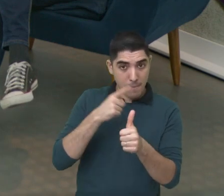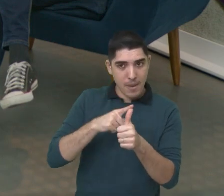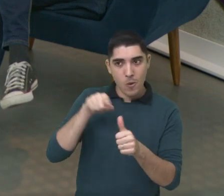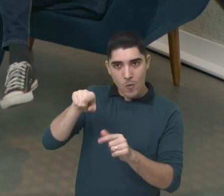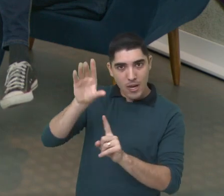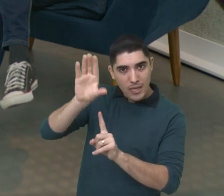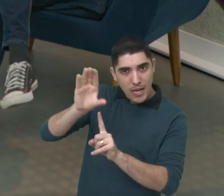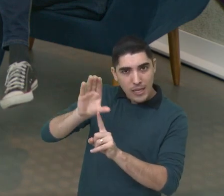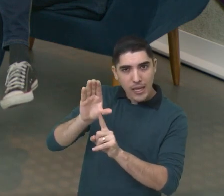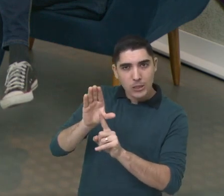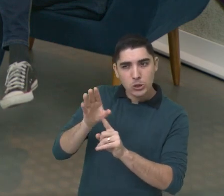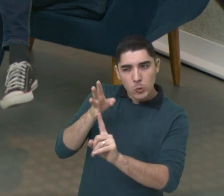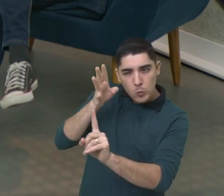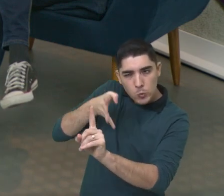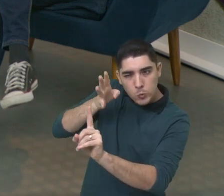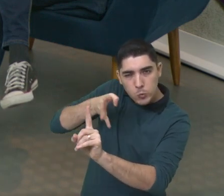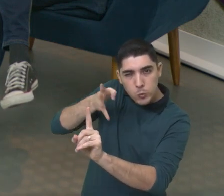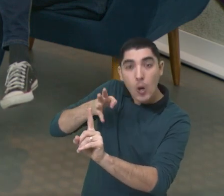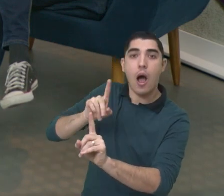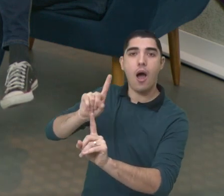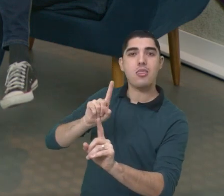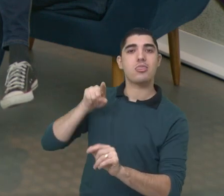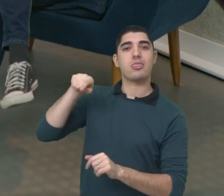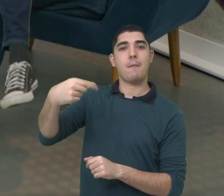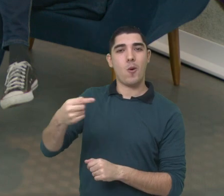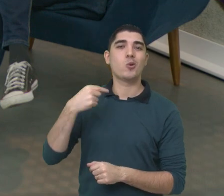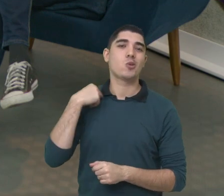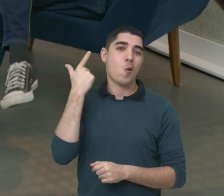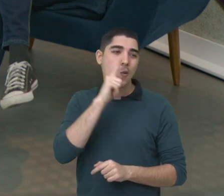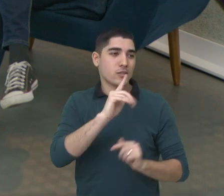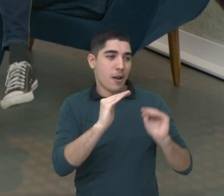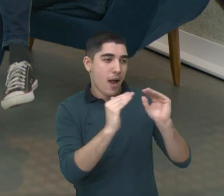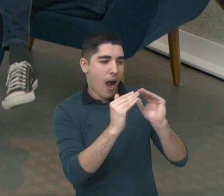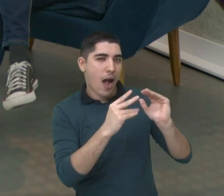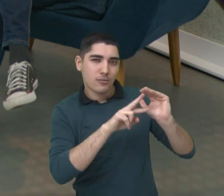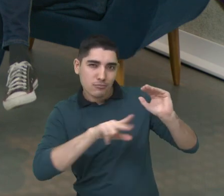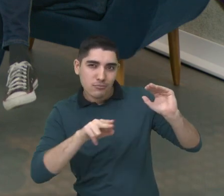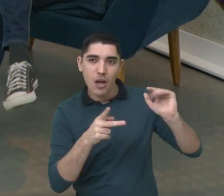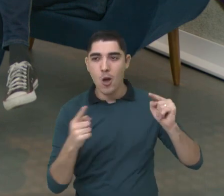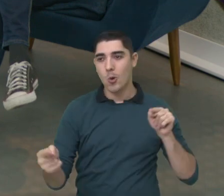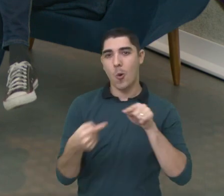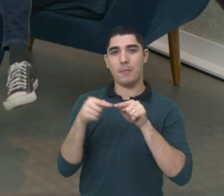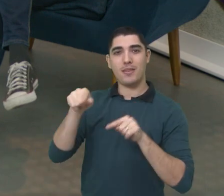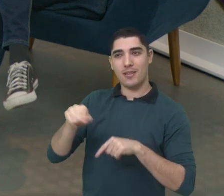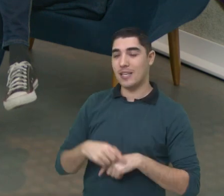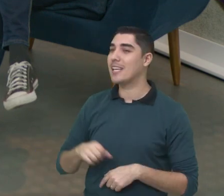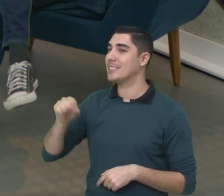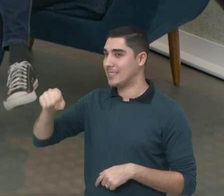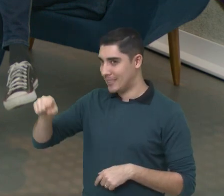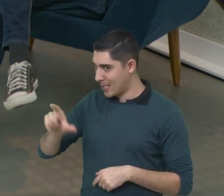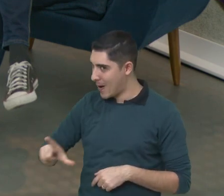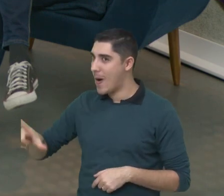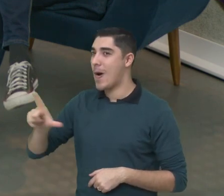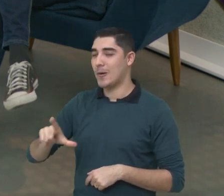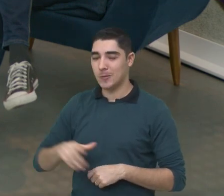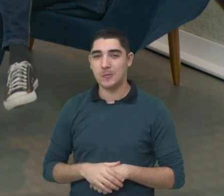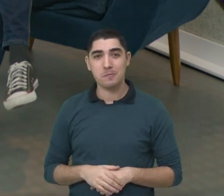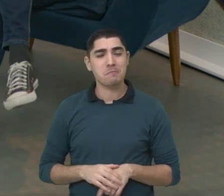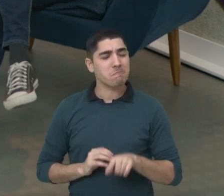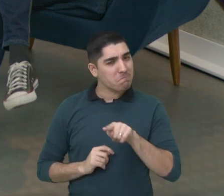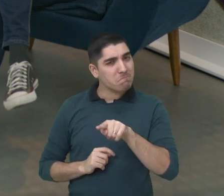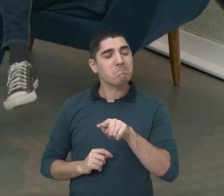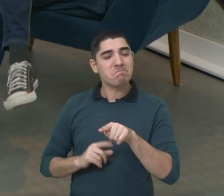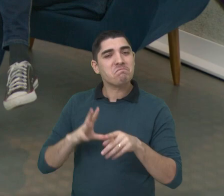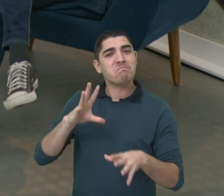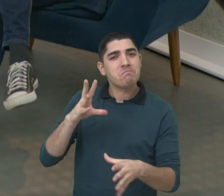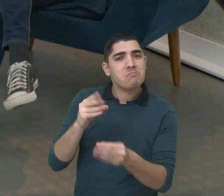seu cliente. Lógico. E após isso, ele vai buscar o sonho da casa própria. O casa própria. E pensando nisso,